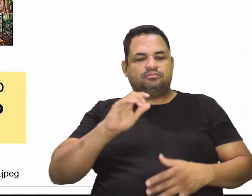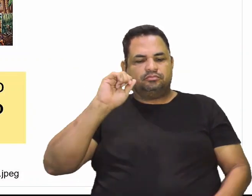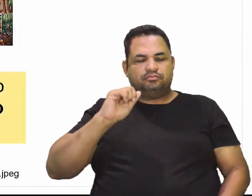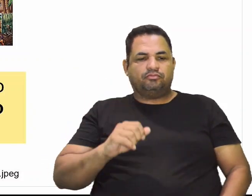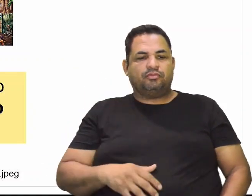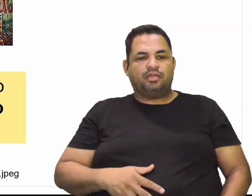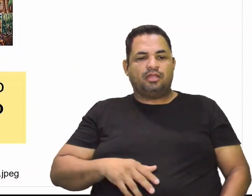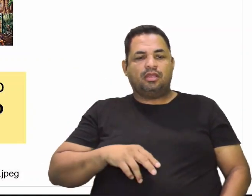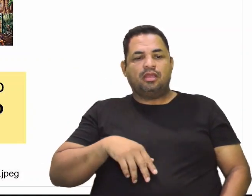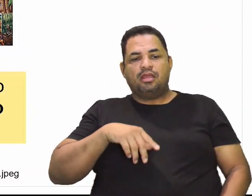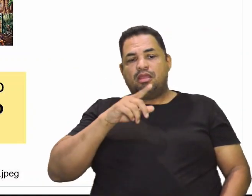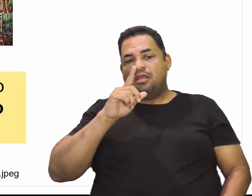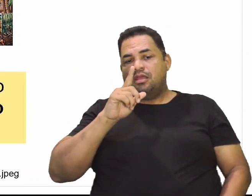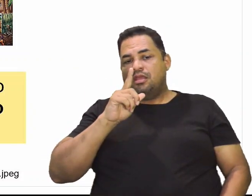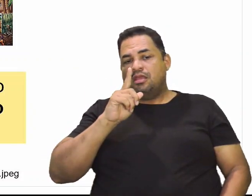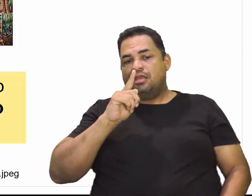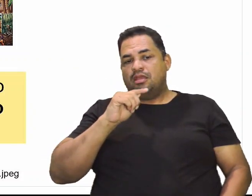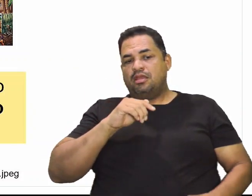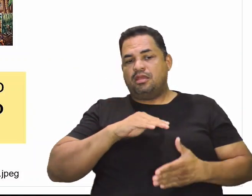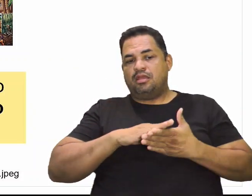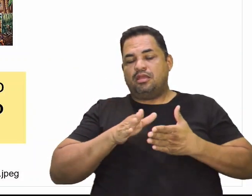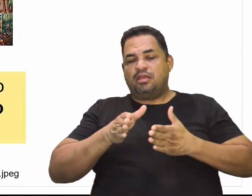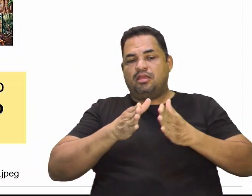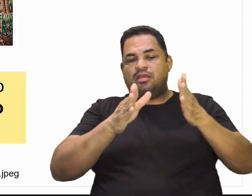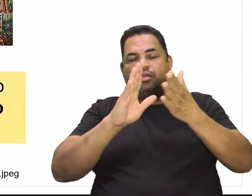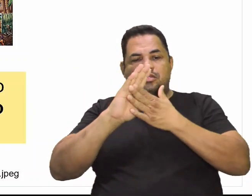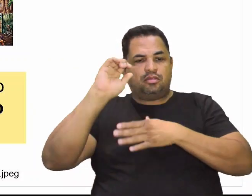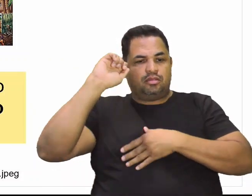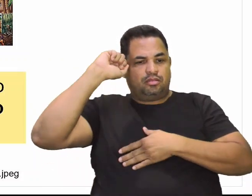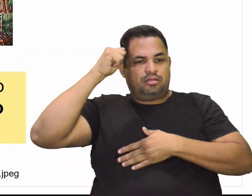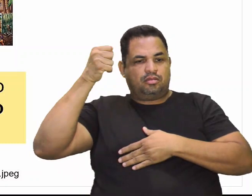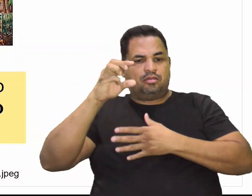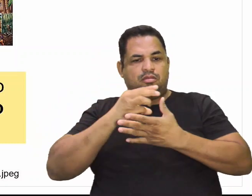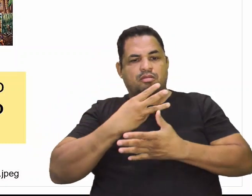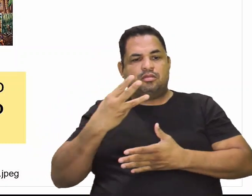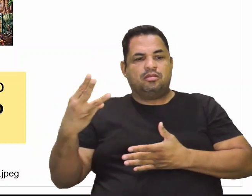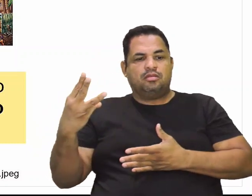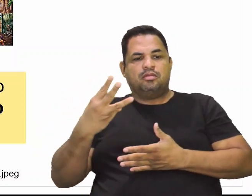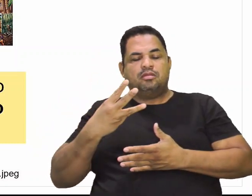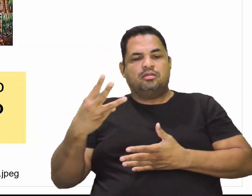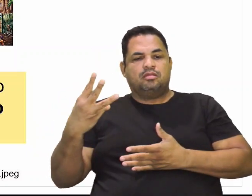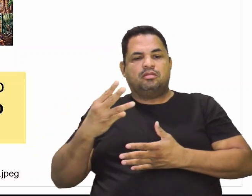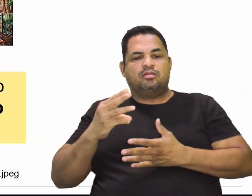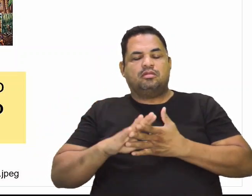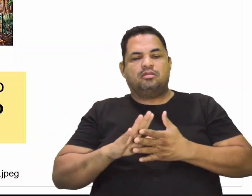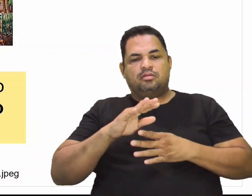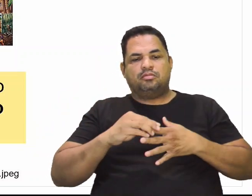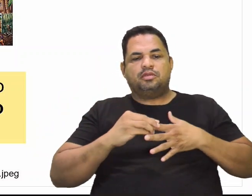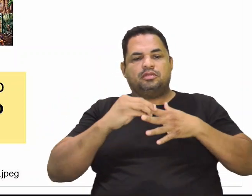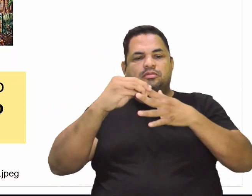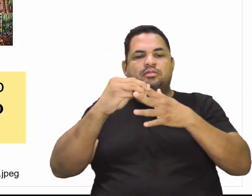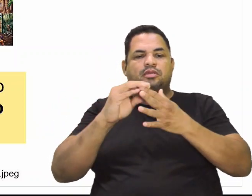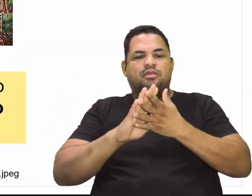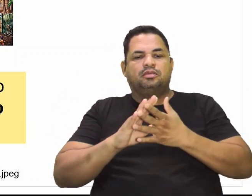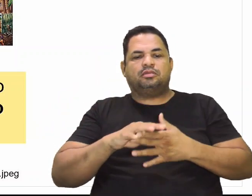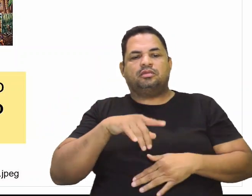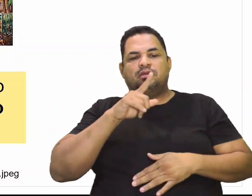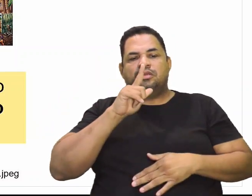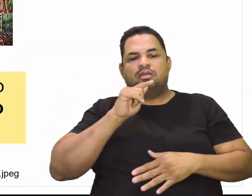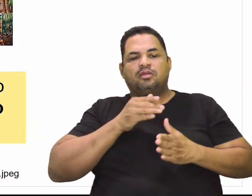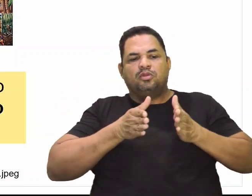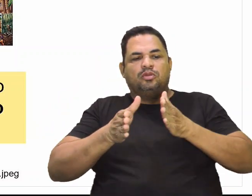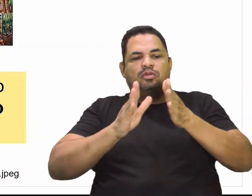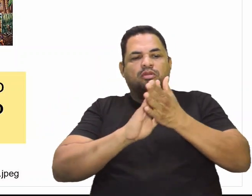África, que vai ser formado a partir da confluência de 3 principais rios. São eles, o